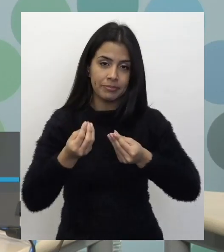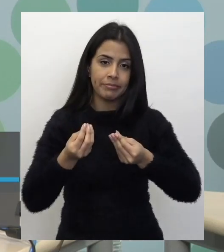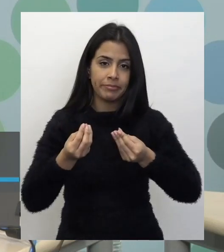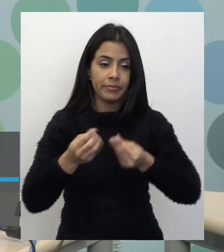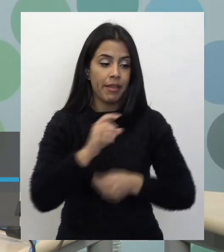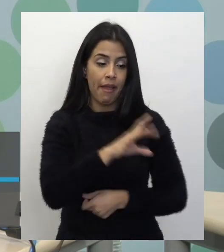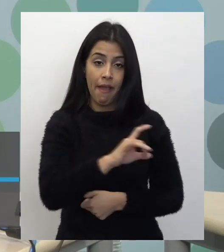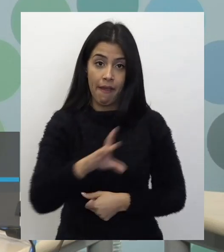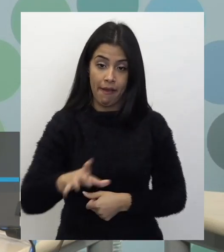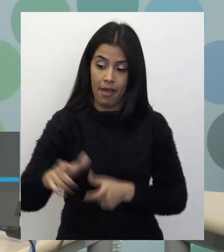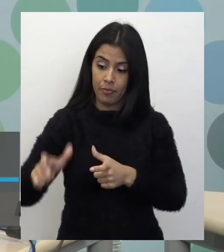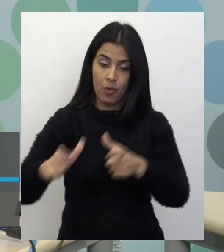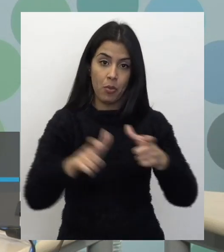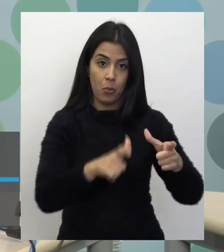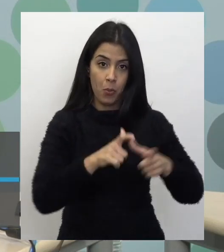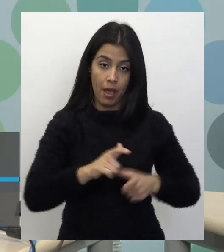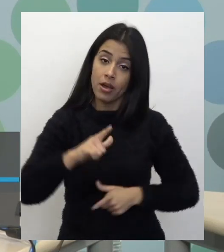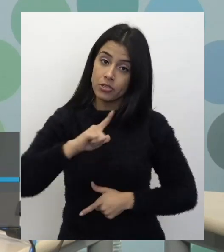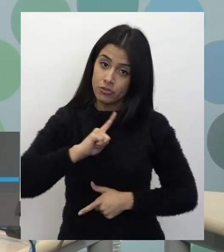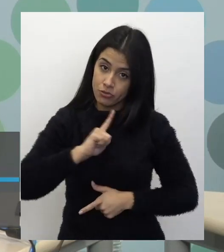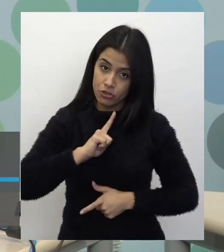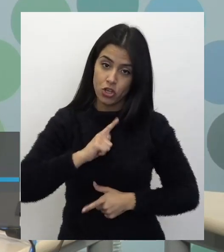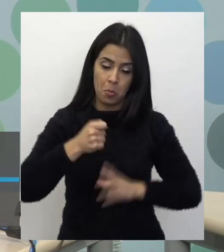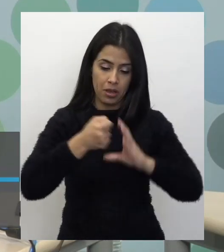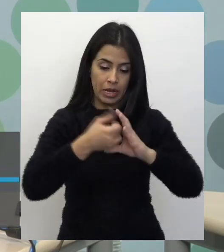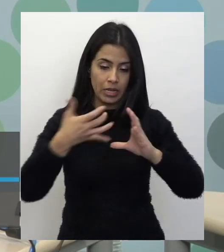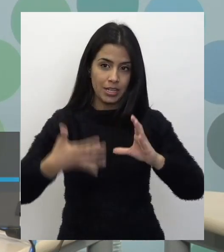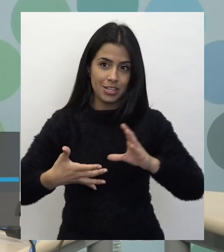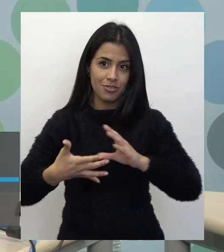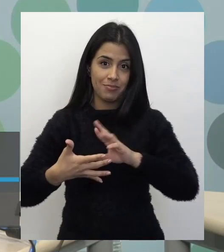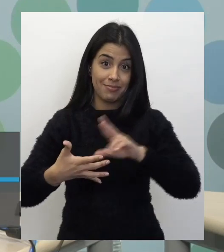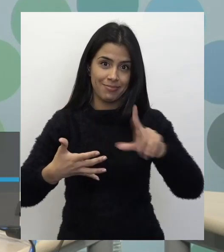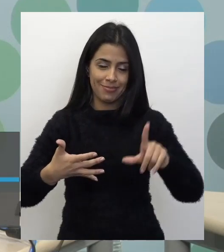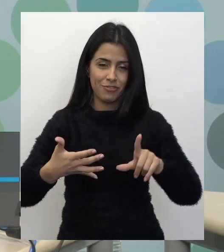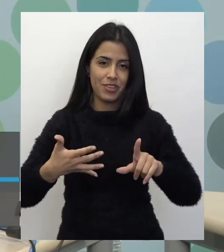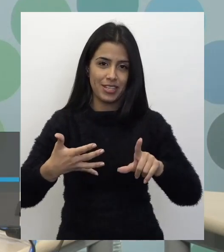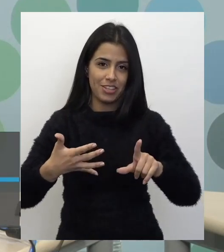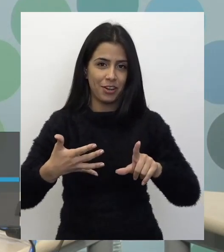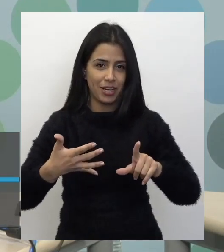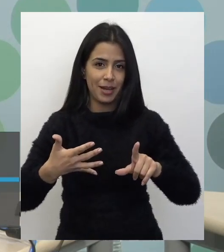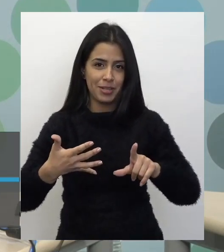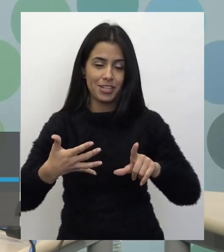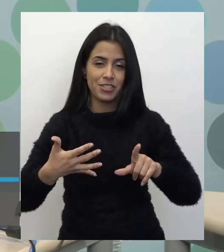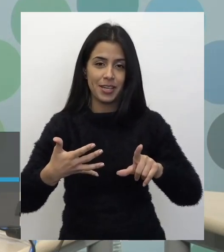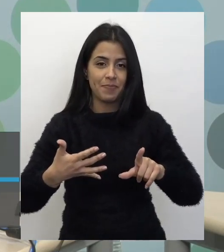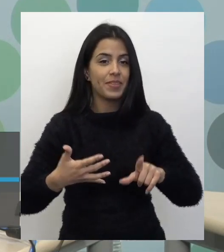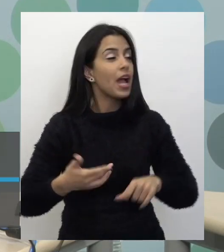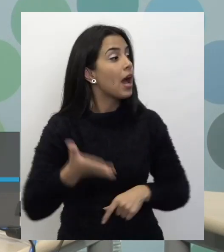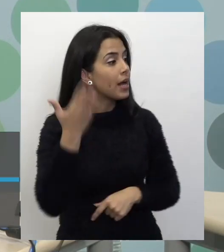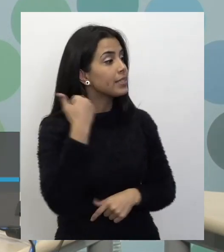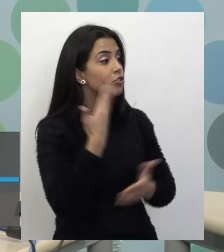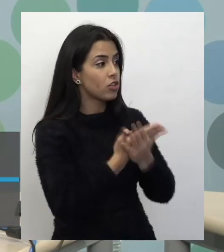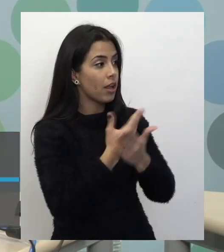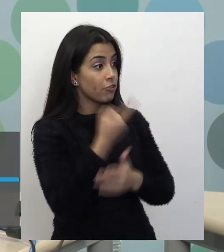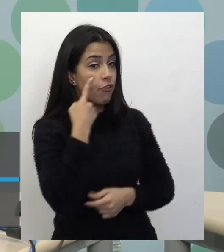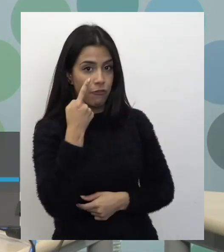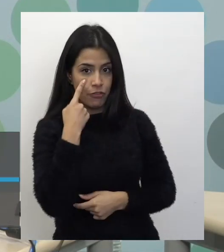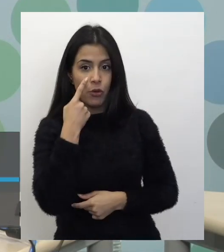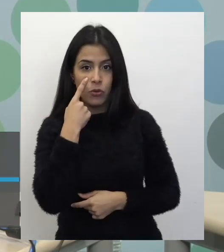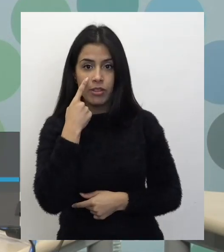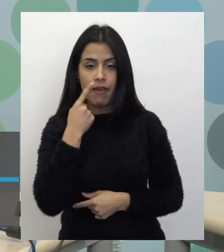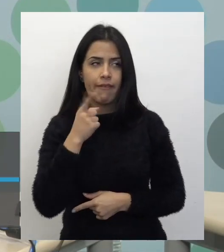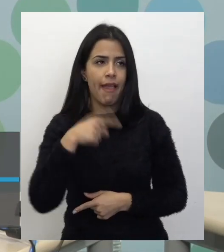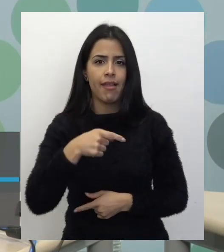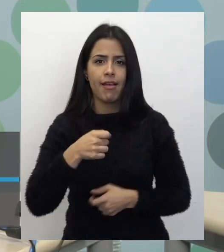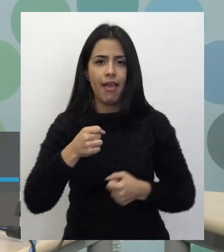cada uma com uma característica diferente. Nós vimos, né, professora Janaína, na aula passada, que os espartanos eram um povo guerreiro, era um povo que não